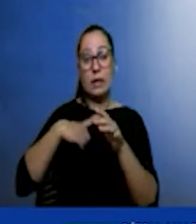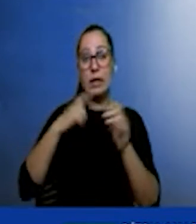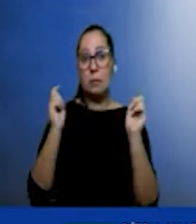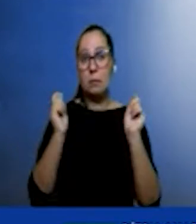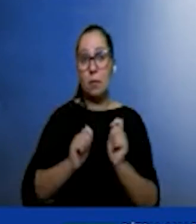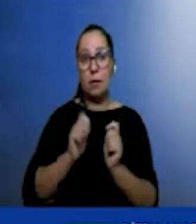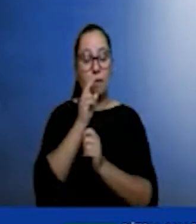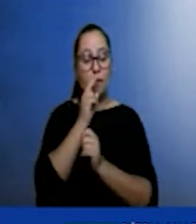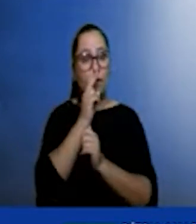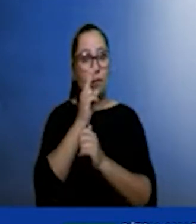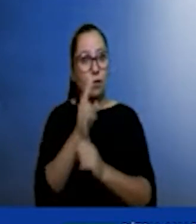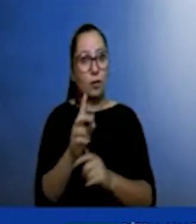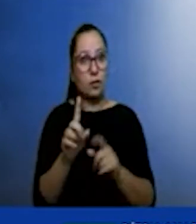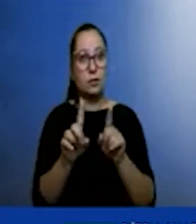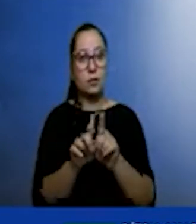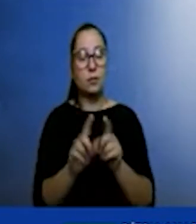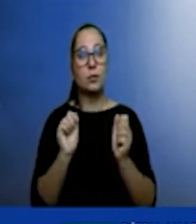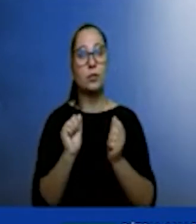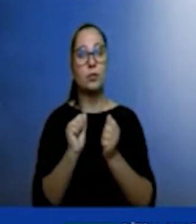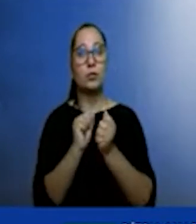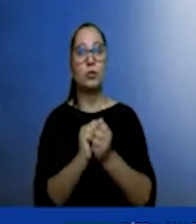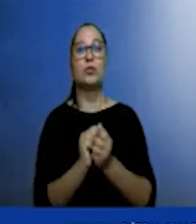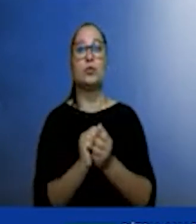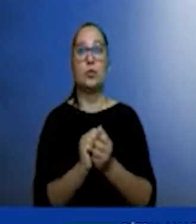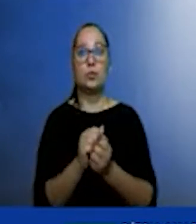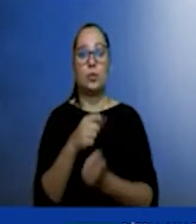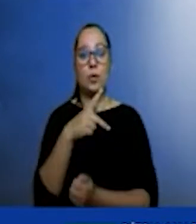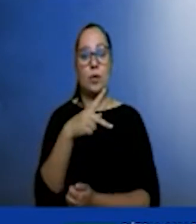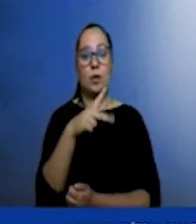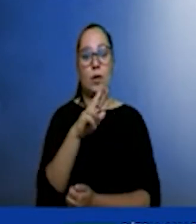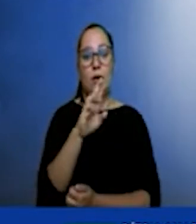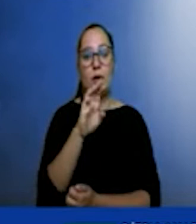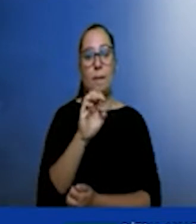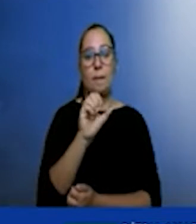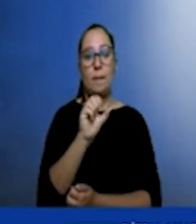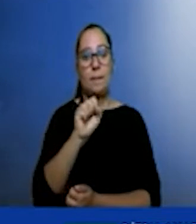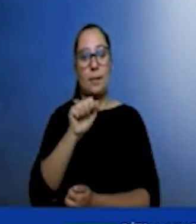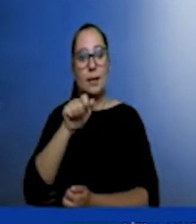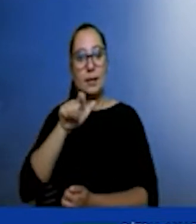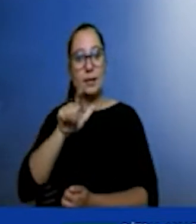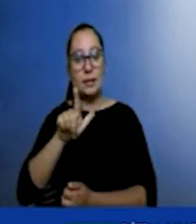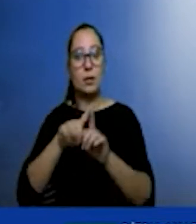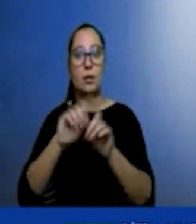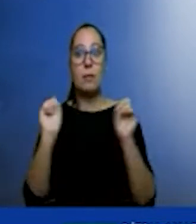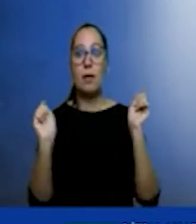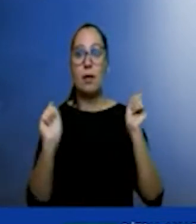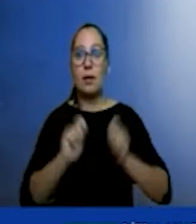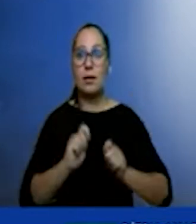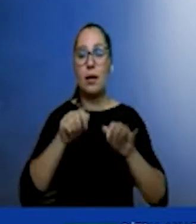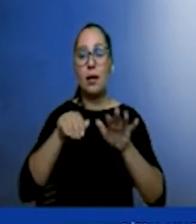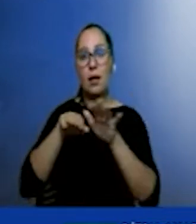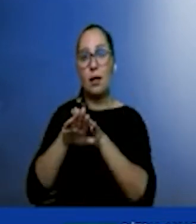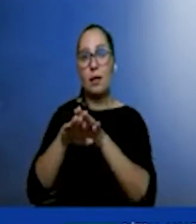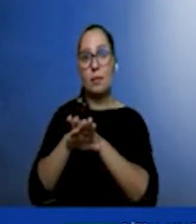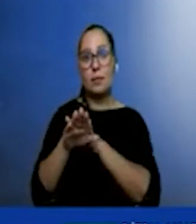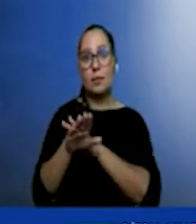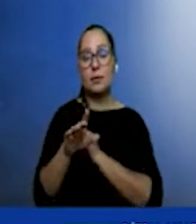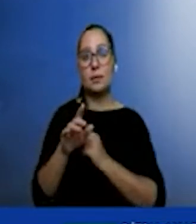enorme, né? Juntamente com o pré-sal e a capacidade de armazenarmos aí